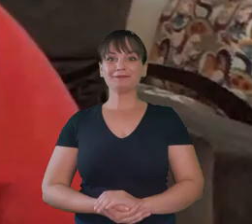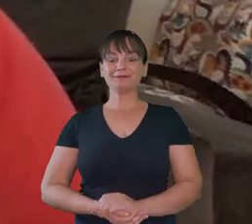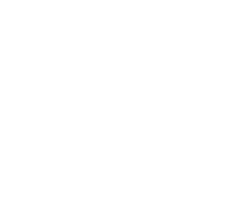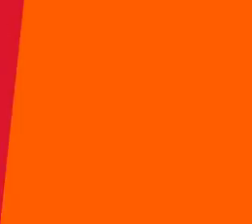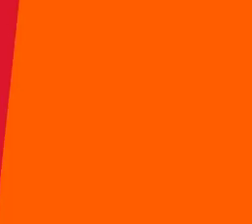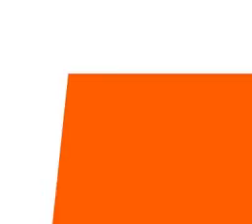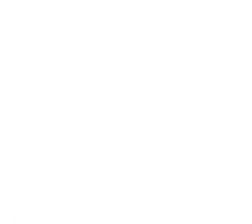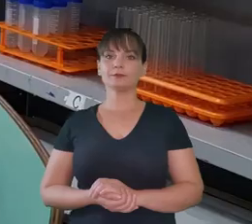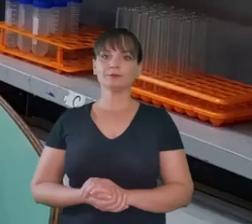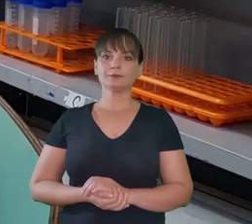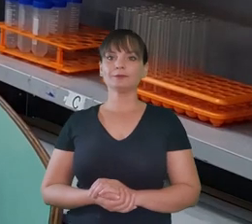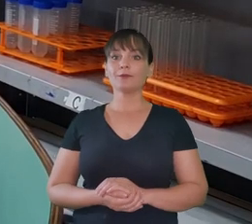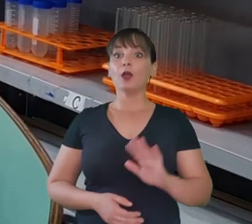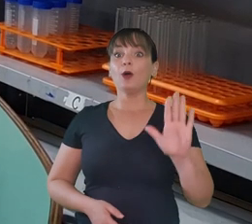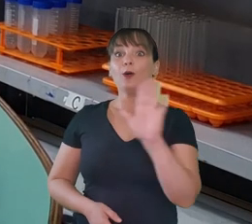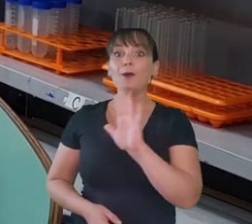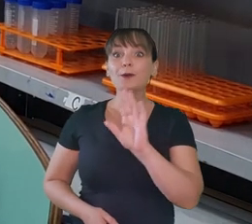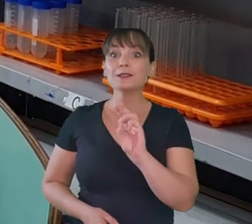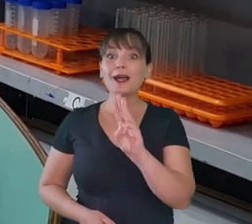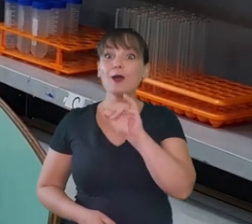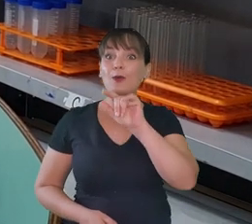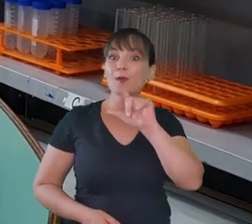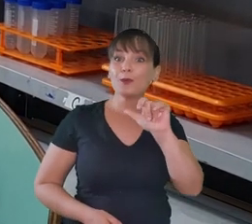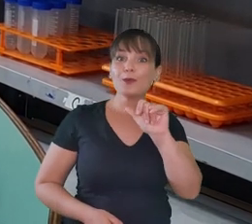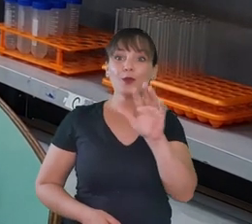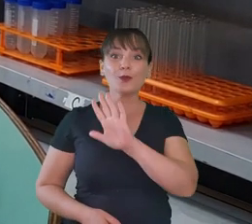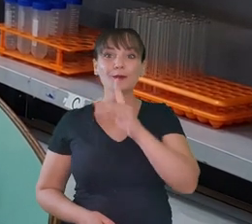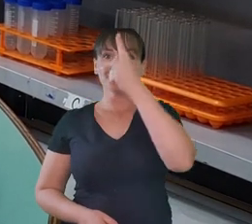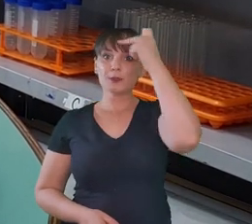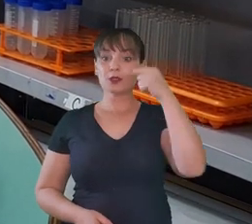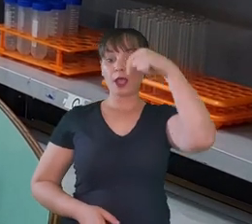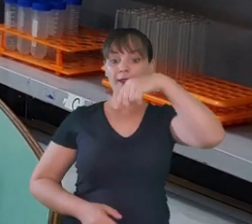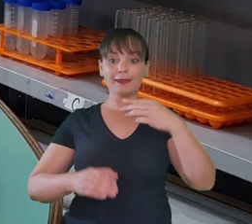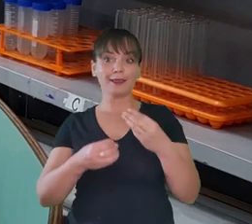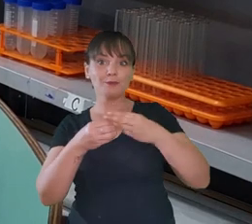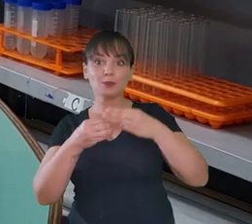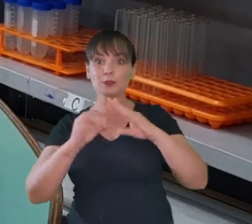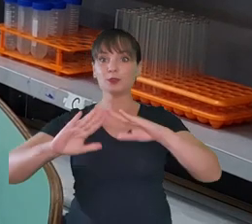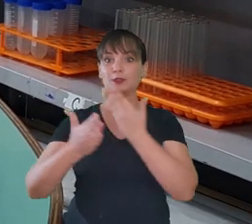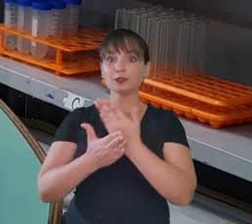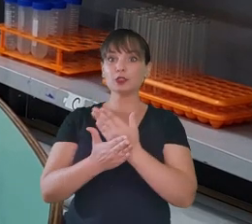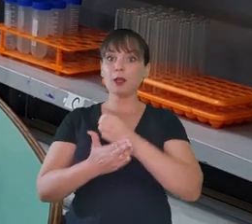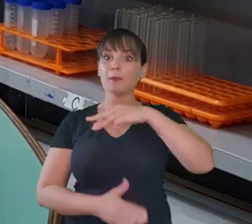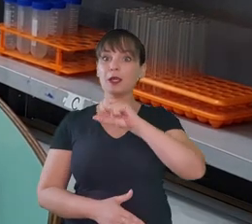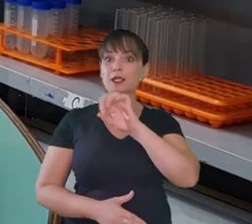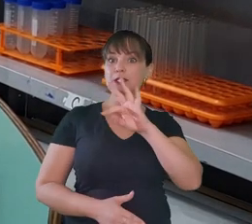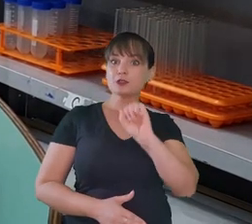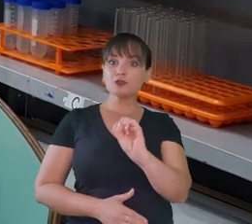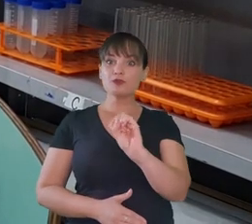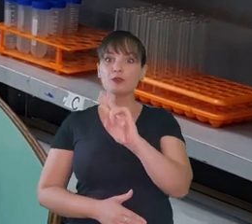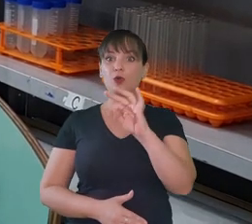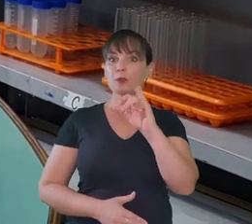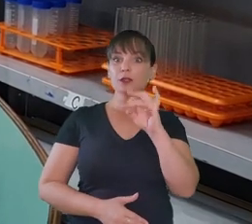VT! Olá, Will! Olá, pessoal! Aqui na Escola Municipal Maestro Roberto Pereira Bonito, quando se fala